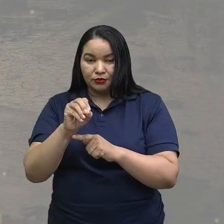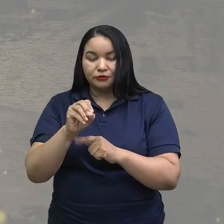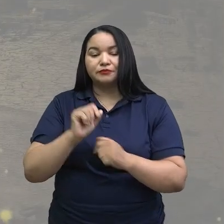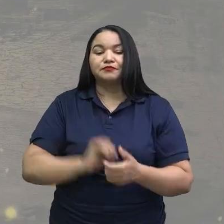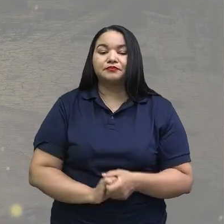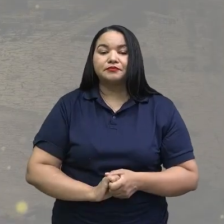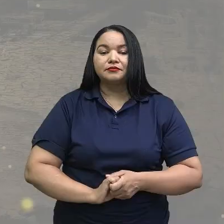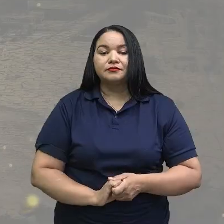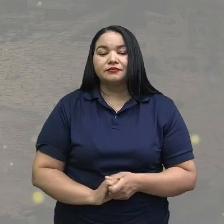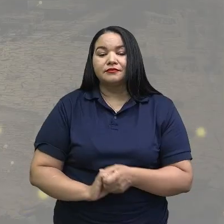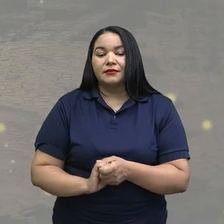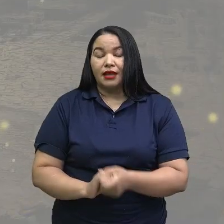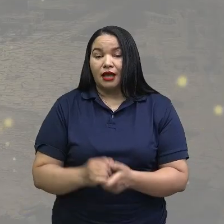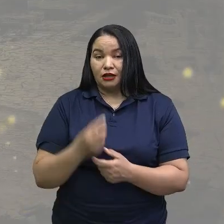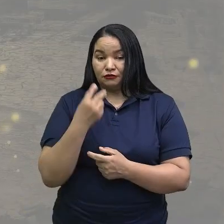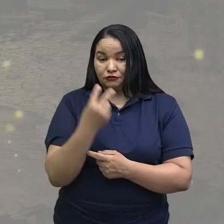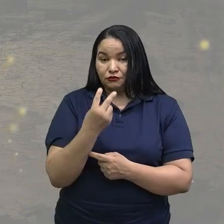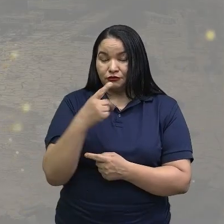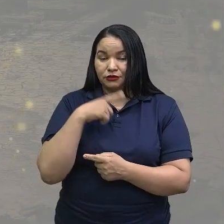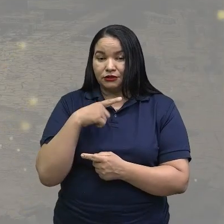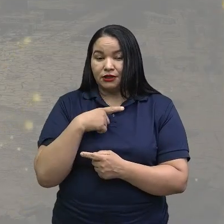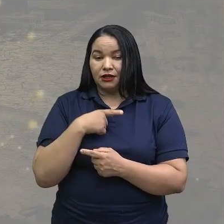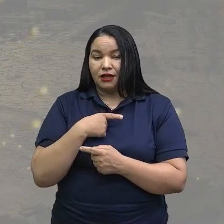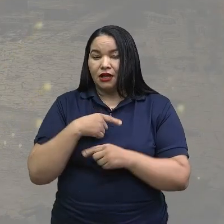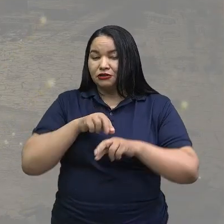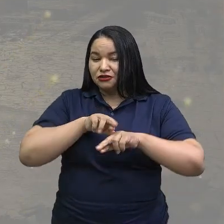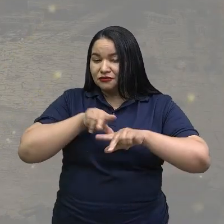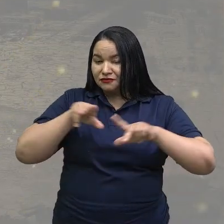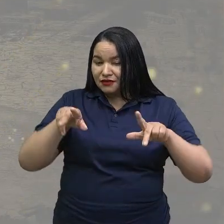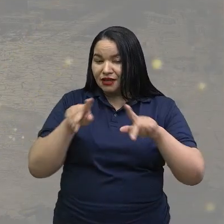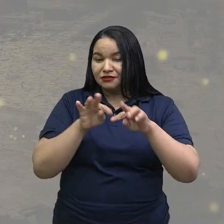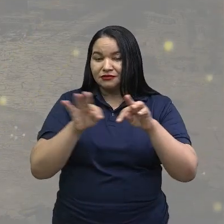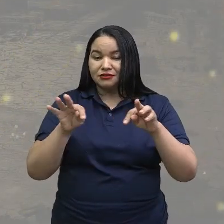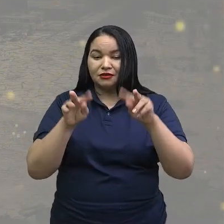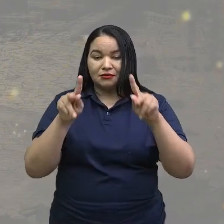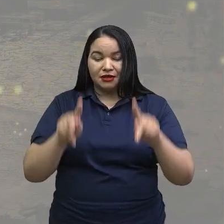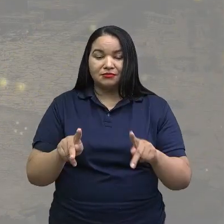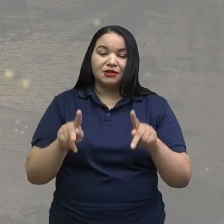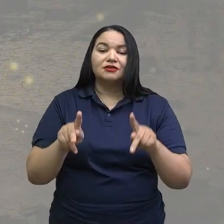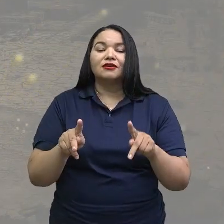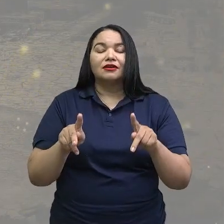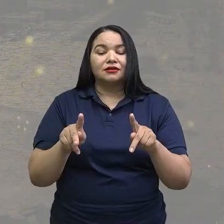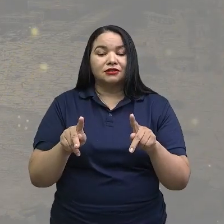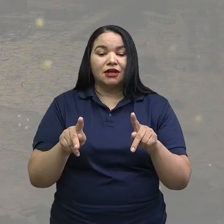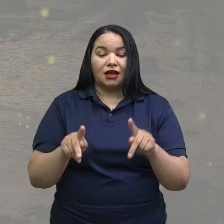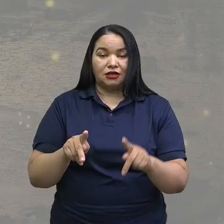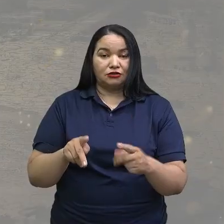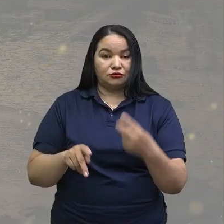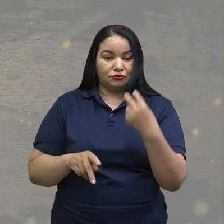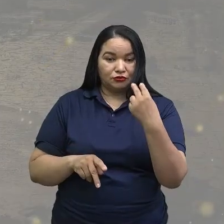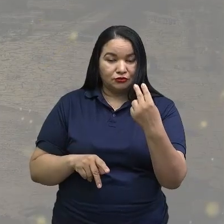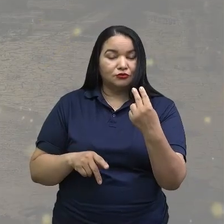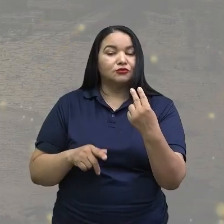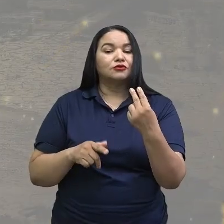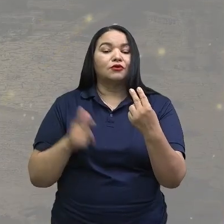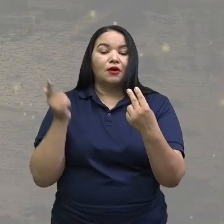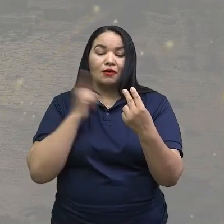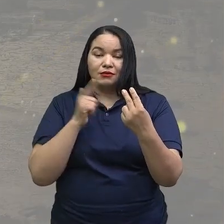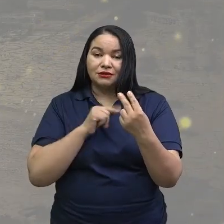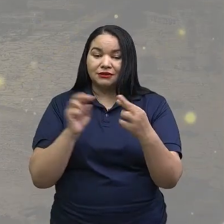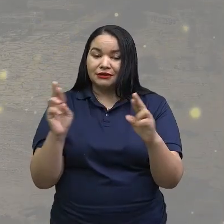são aí, acho que dentre todos aqueles lá da tabela periódica, os que mais a gente consegue fazer essa